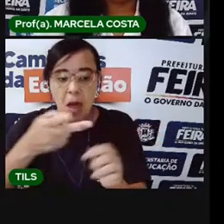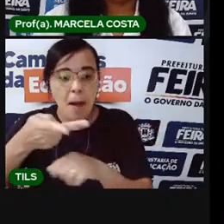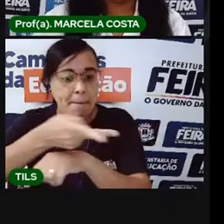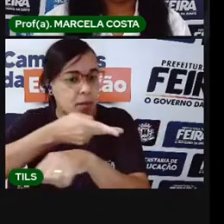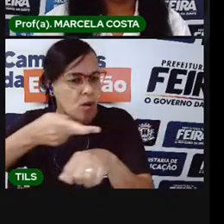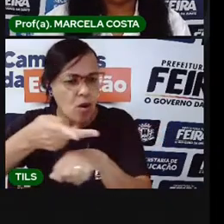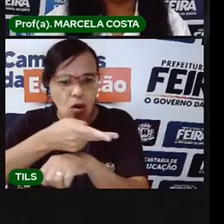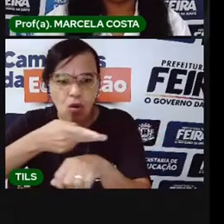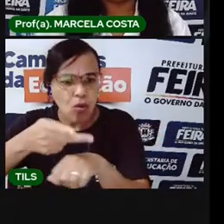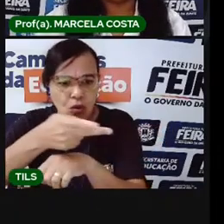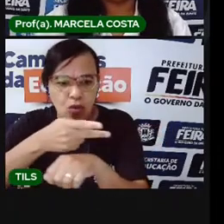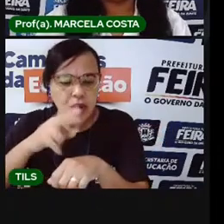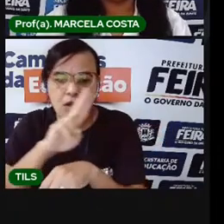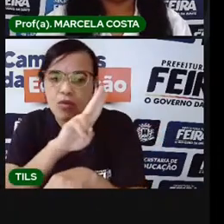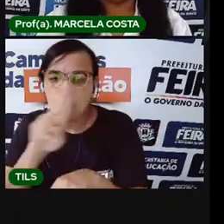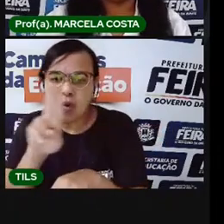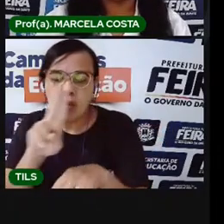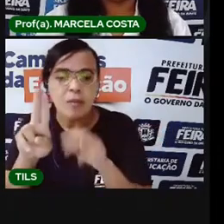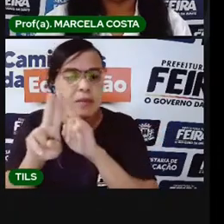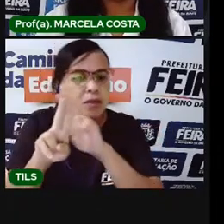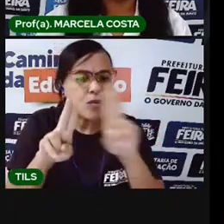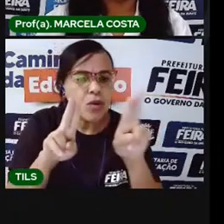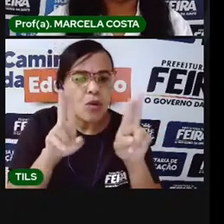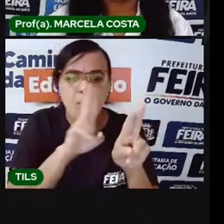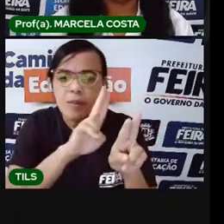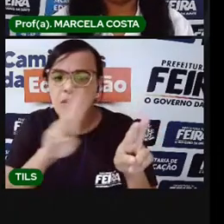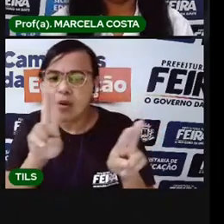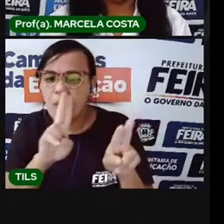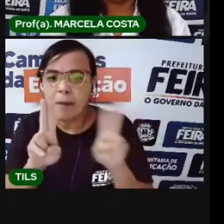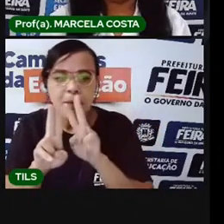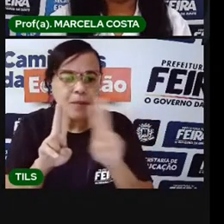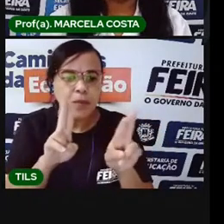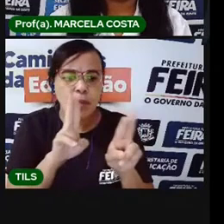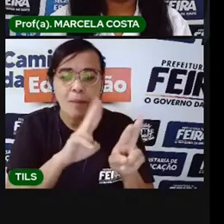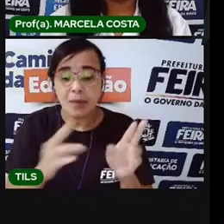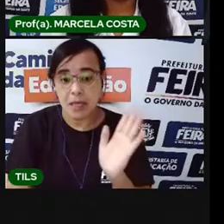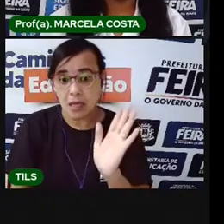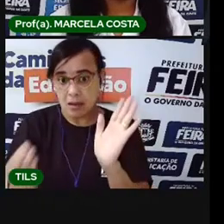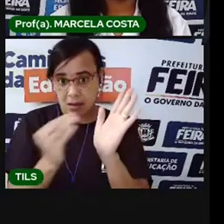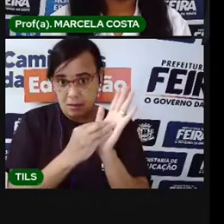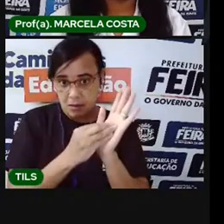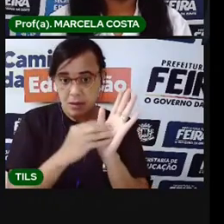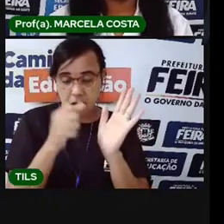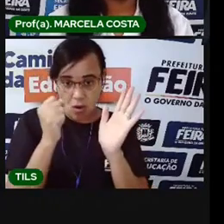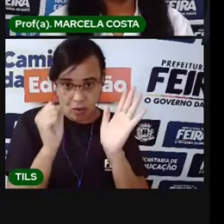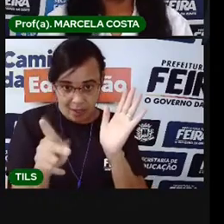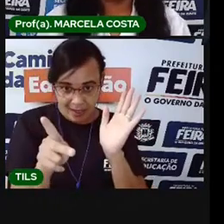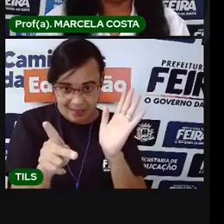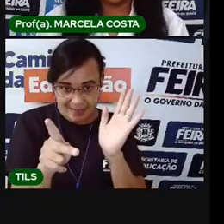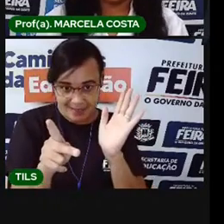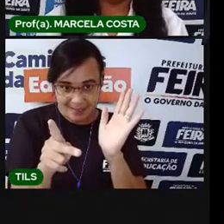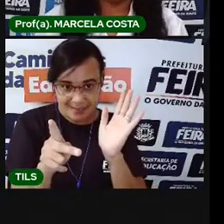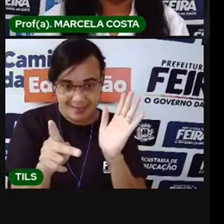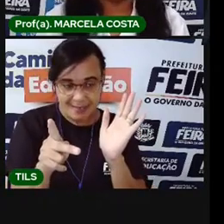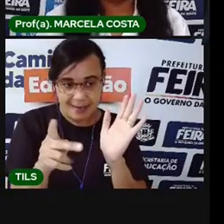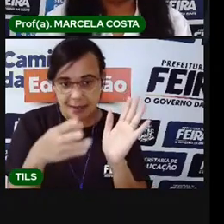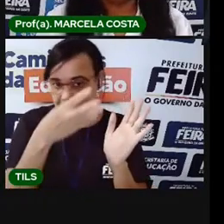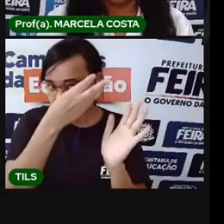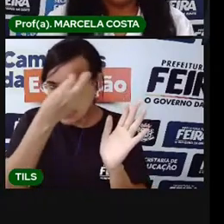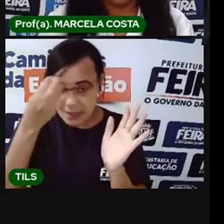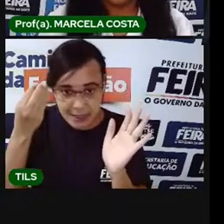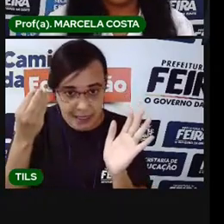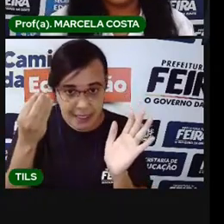nome dessas outras imagens que tem aí na sua tarefa no texto e marcar. Tá certo? Não se esqueça